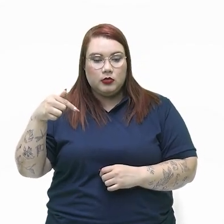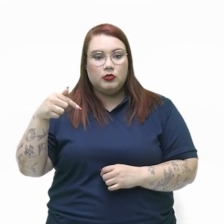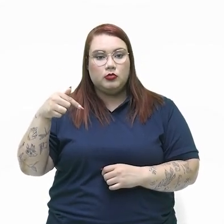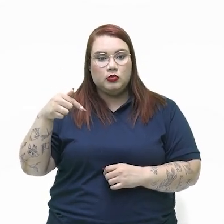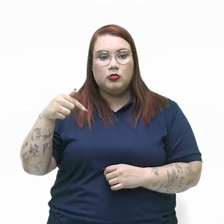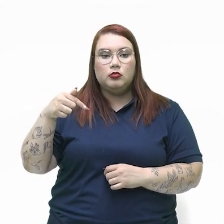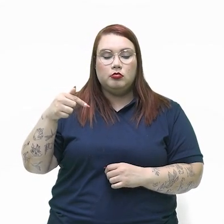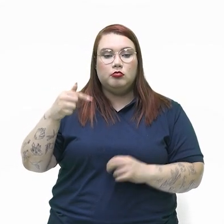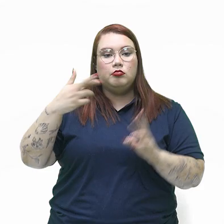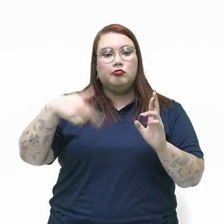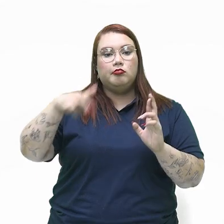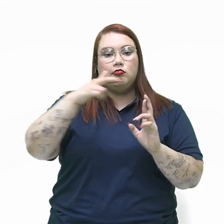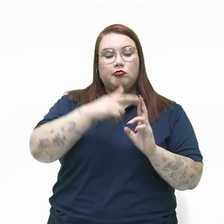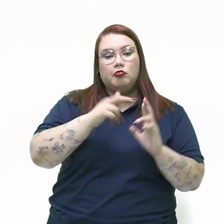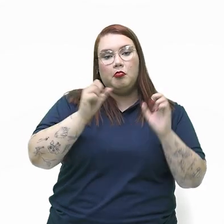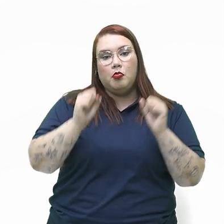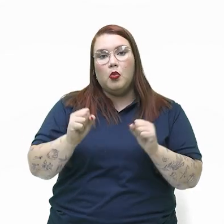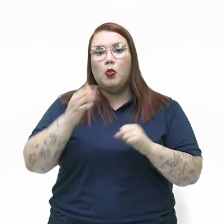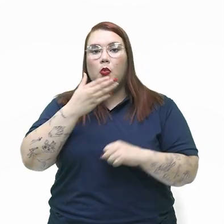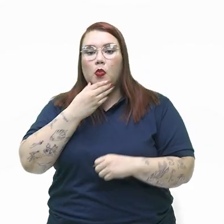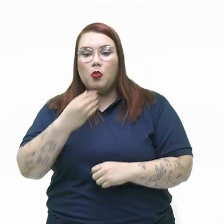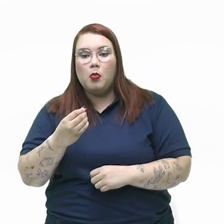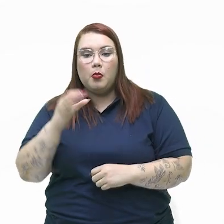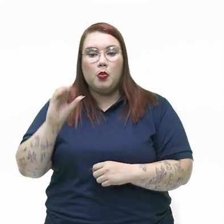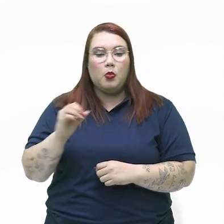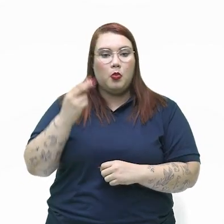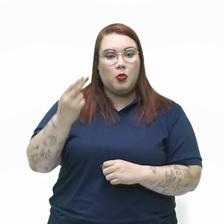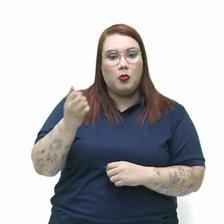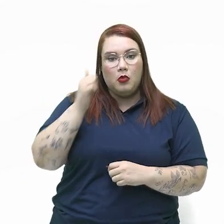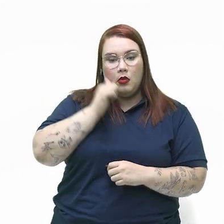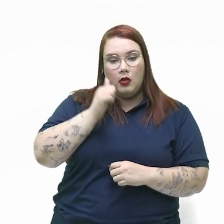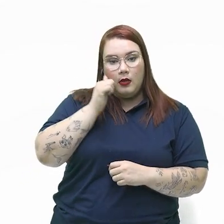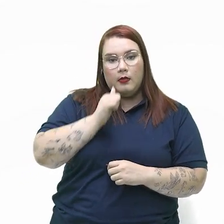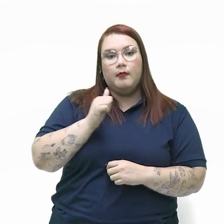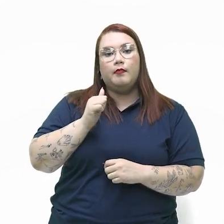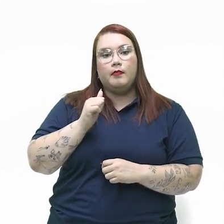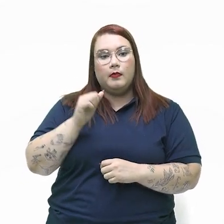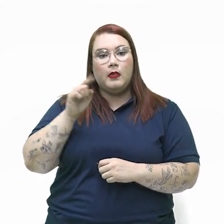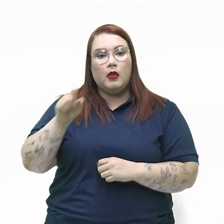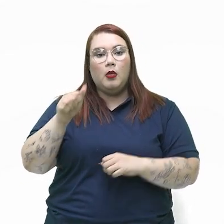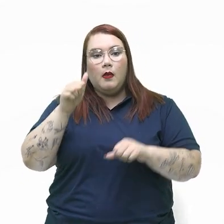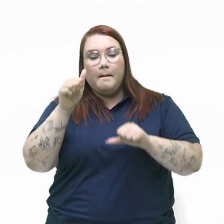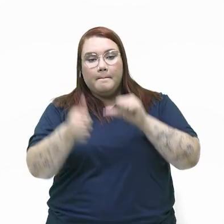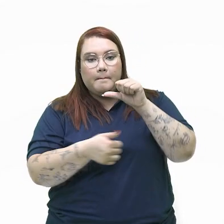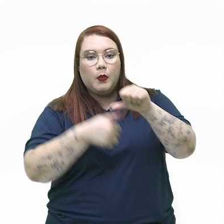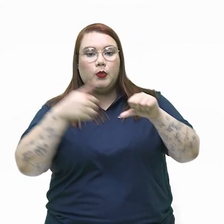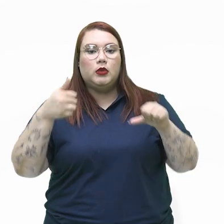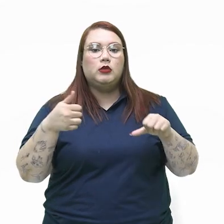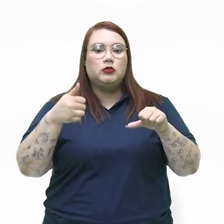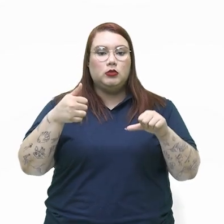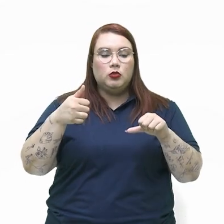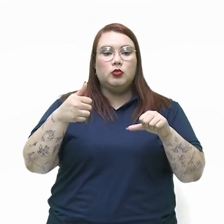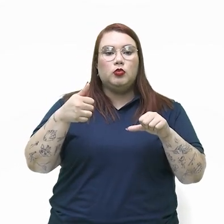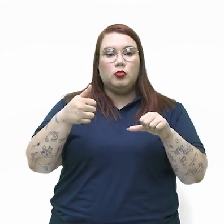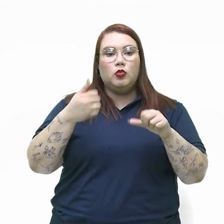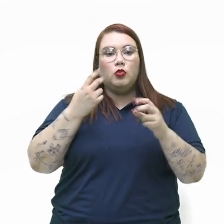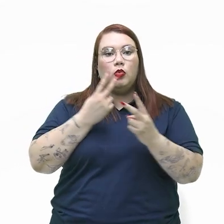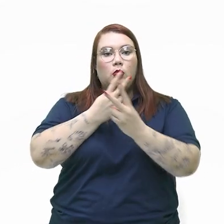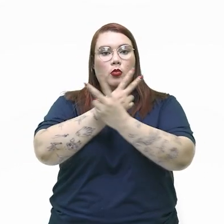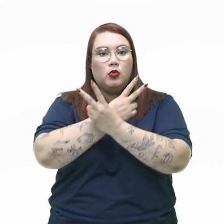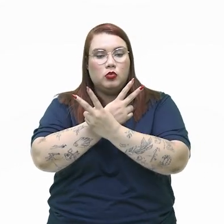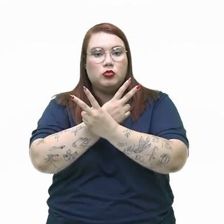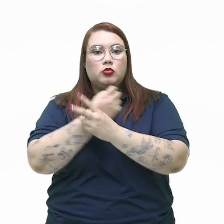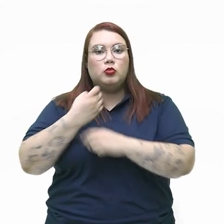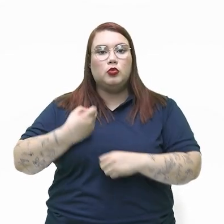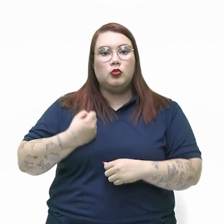indivíduo acometido ele pode ser tanto do sexo masculino como feminino, e a alteração está exatamente no